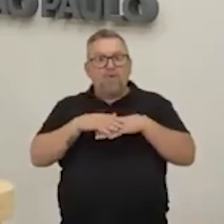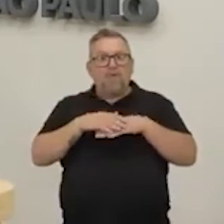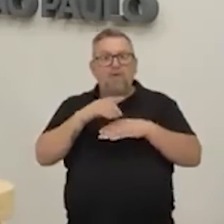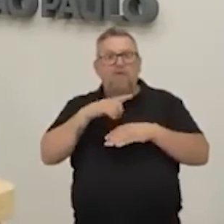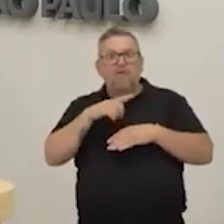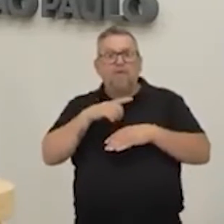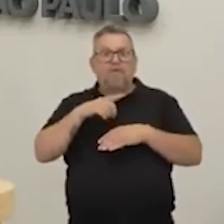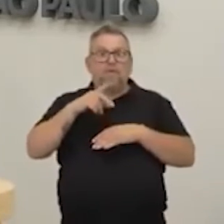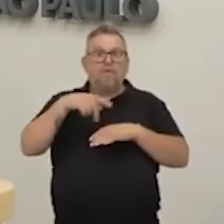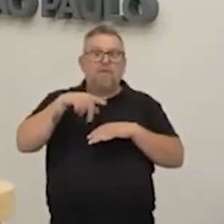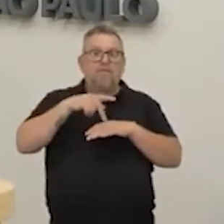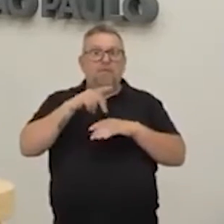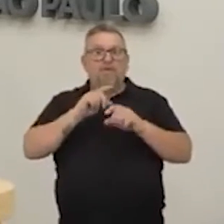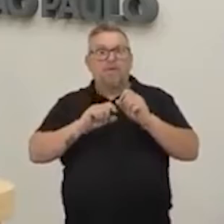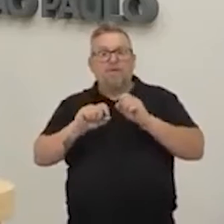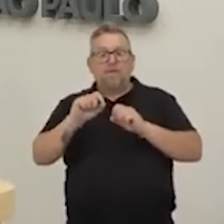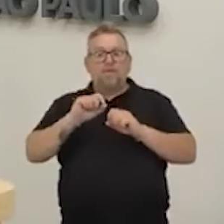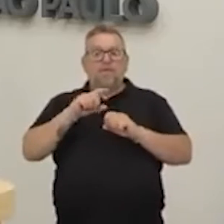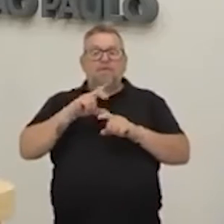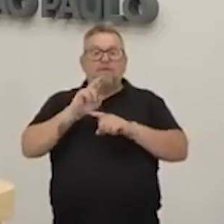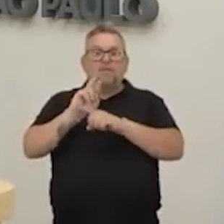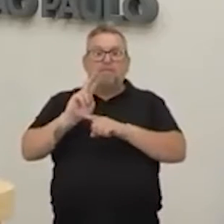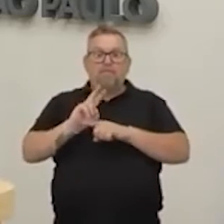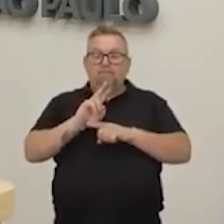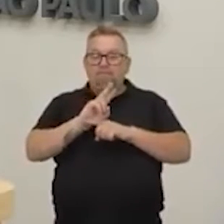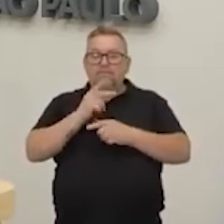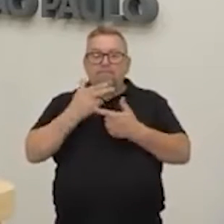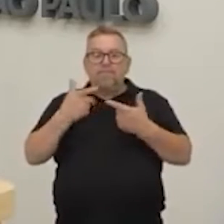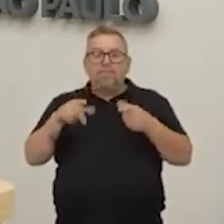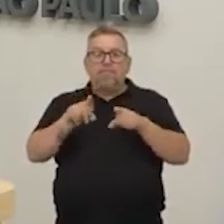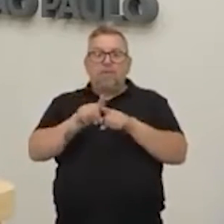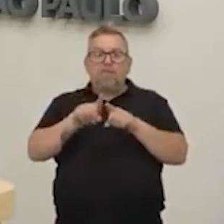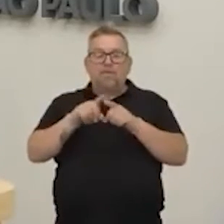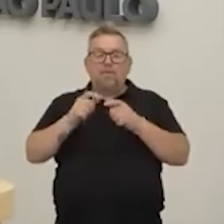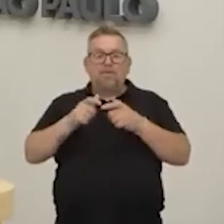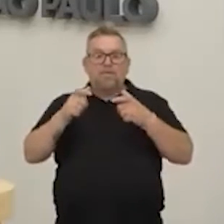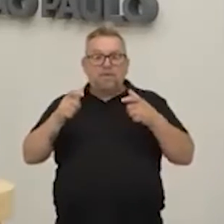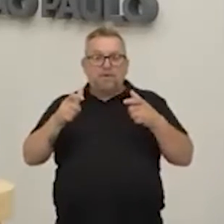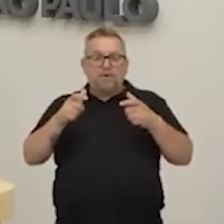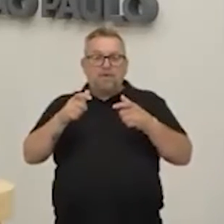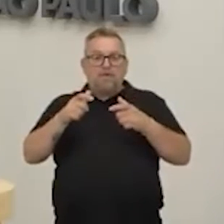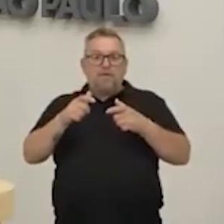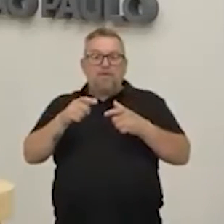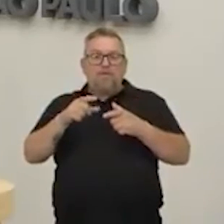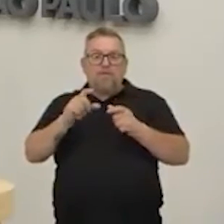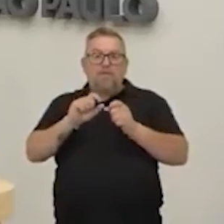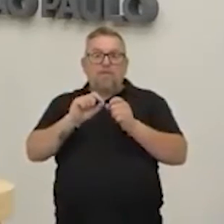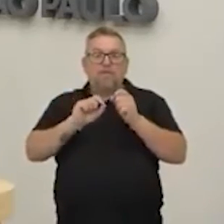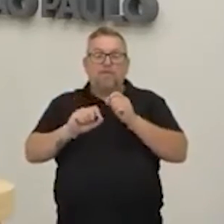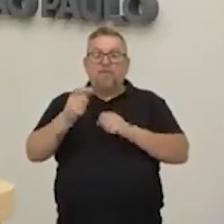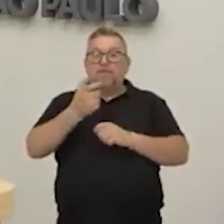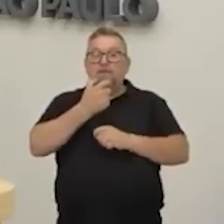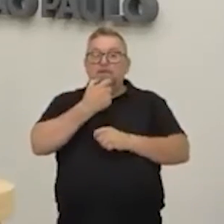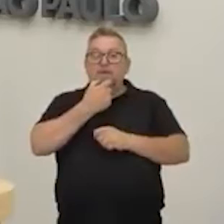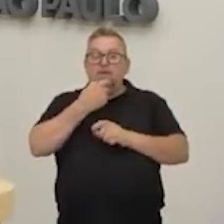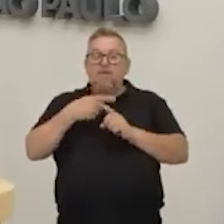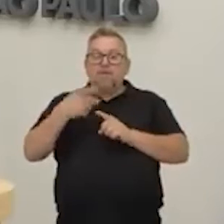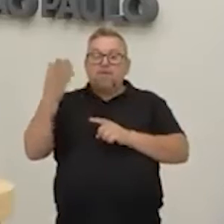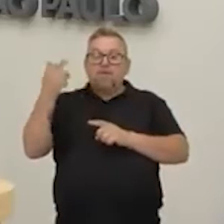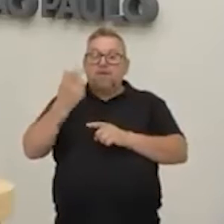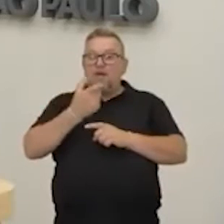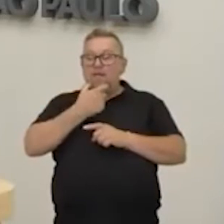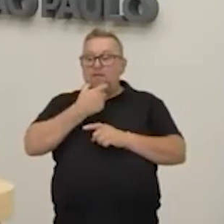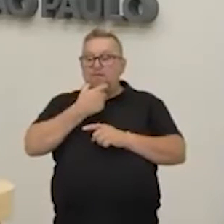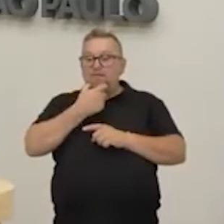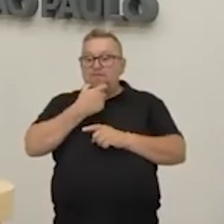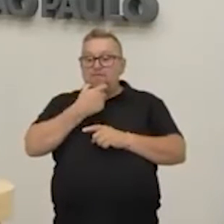lá um país que mediava a situação, né? Boa parte dessas mediações foram mediadas pela Inglaterra, porque naquela época a